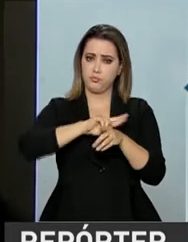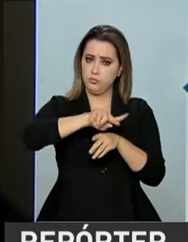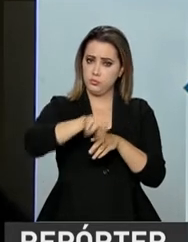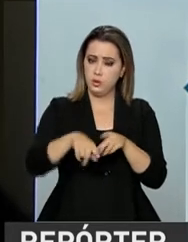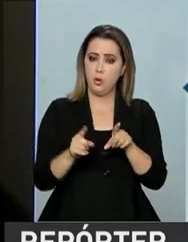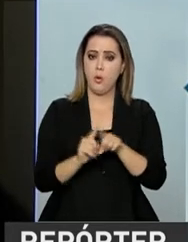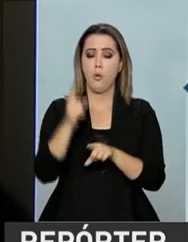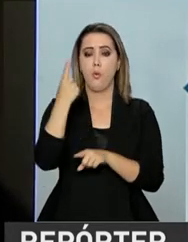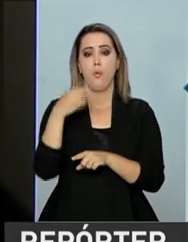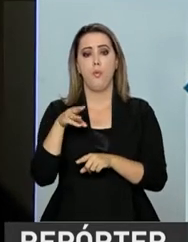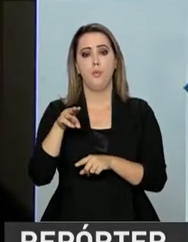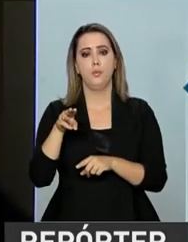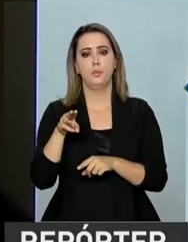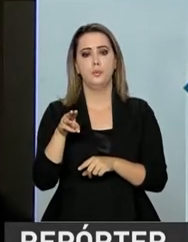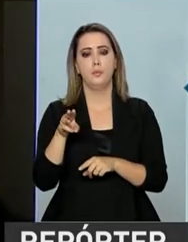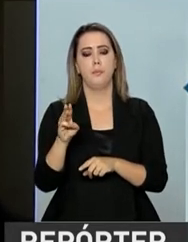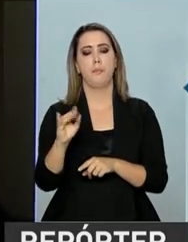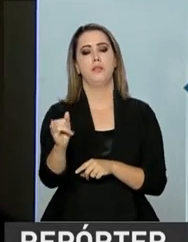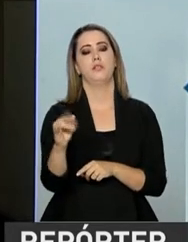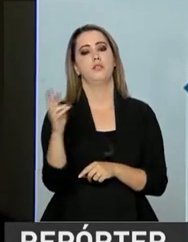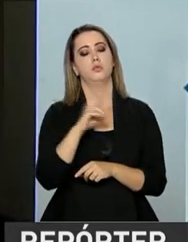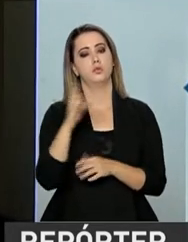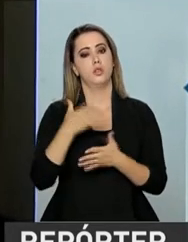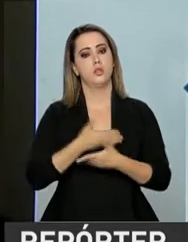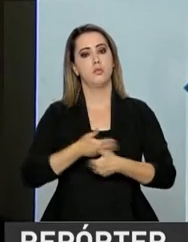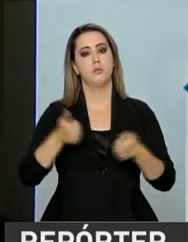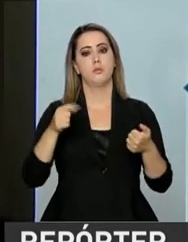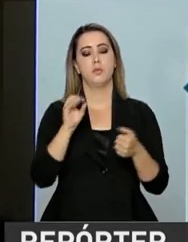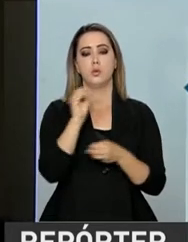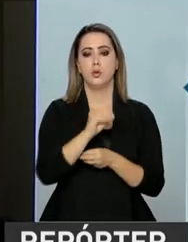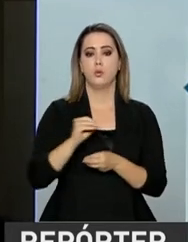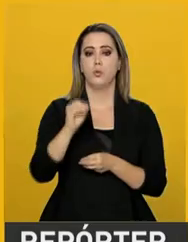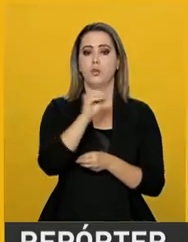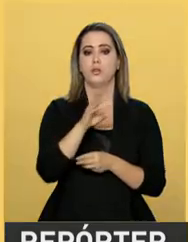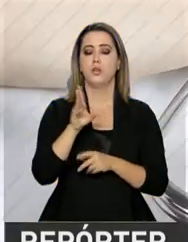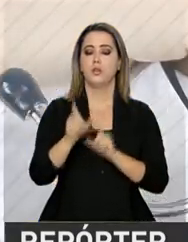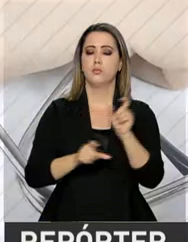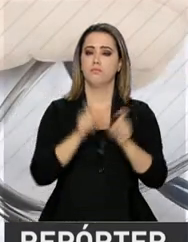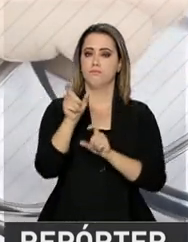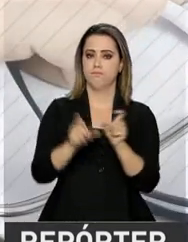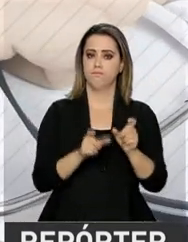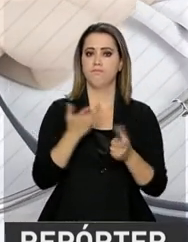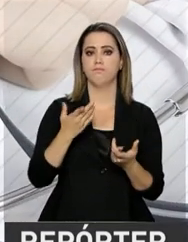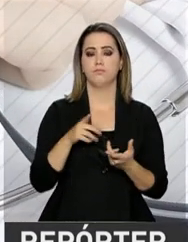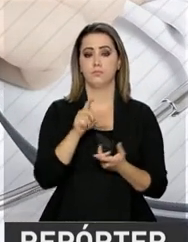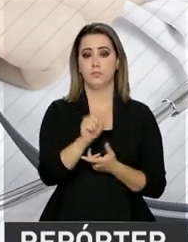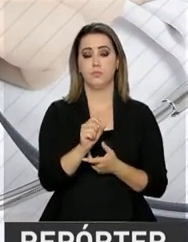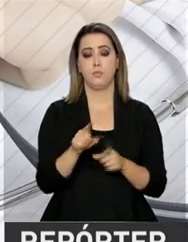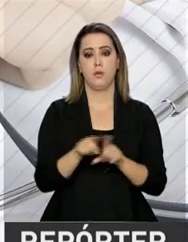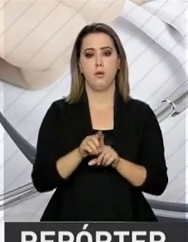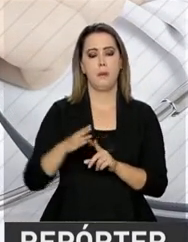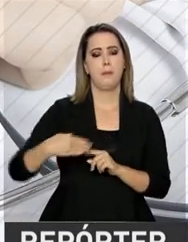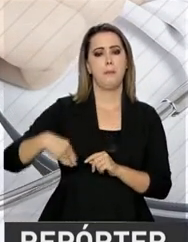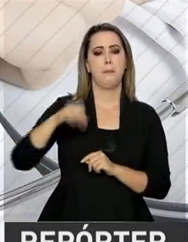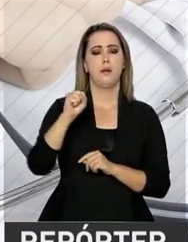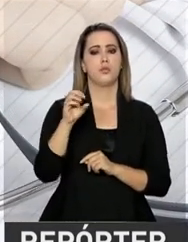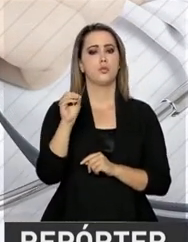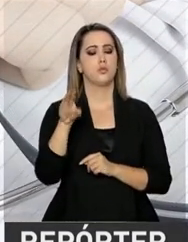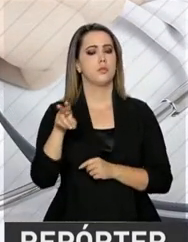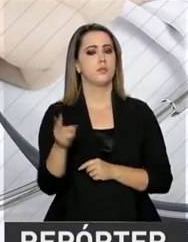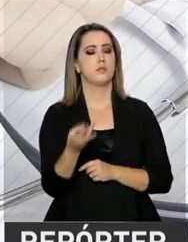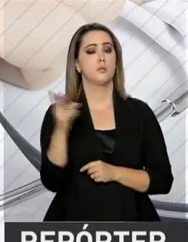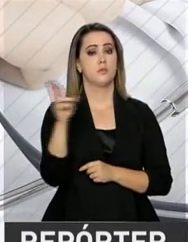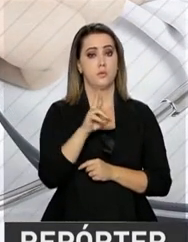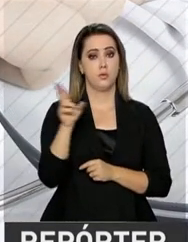qualificar e ampliar o atendimento à população em todo o país desse total quase 800 milhões de